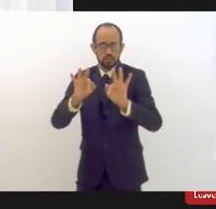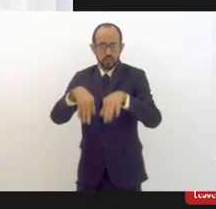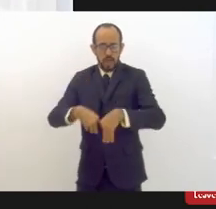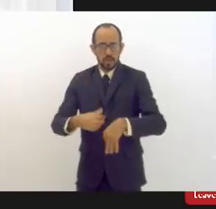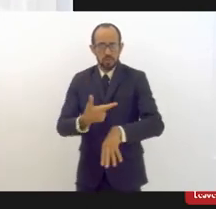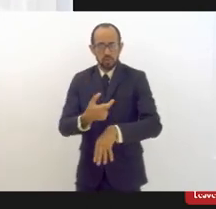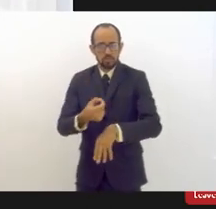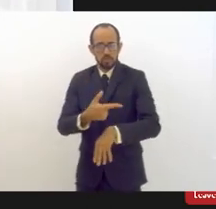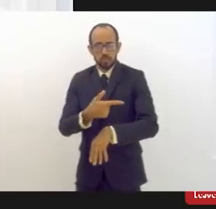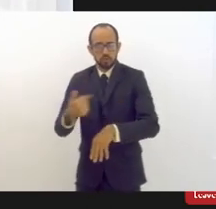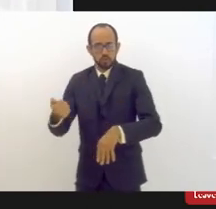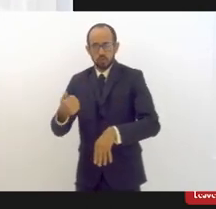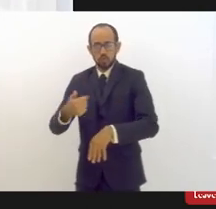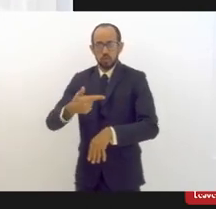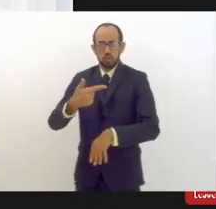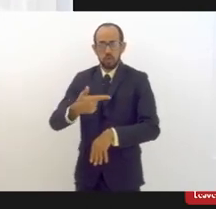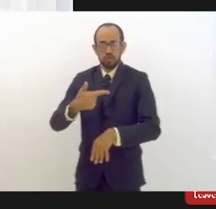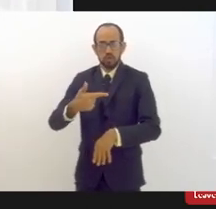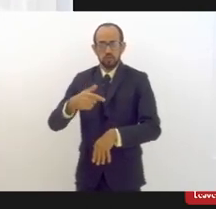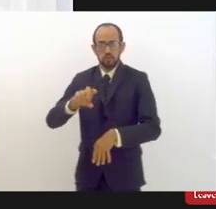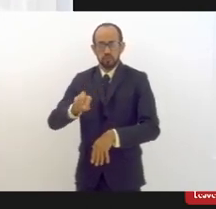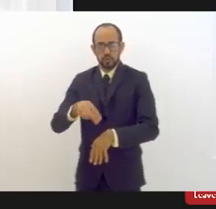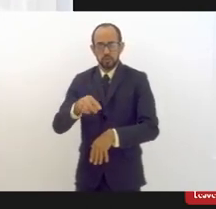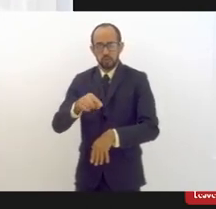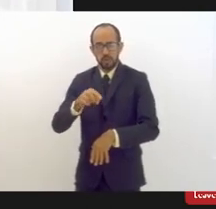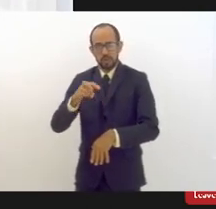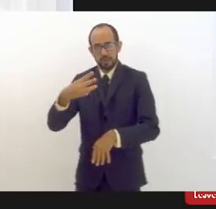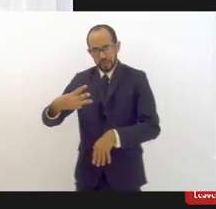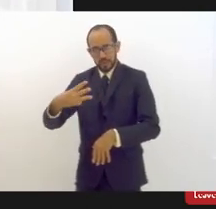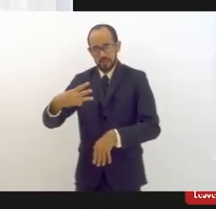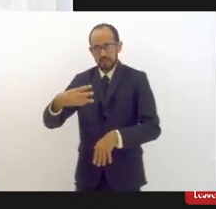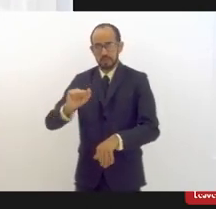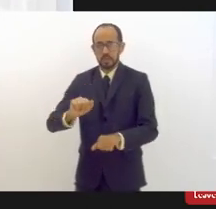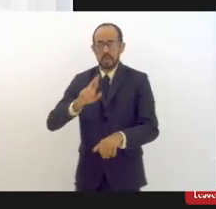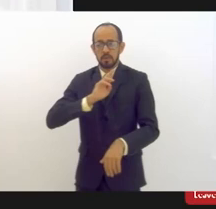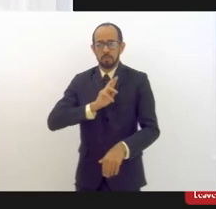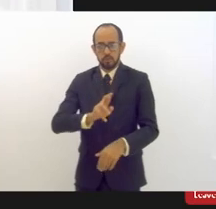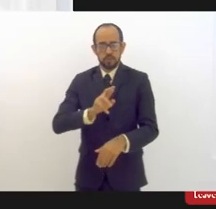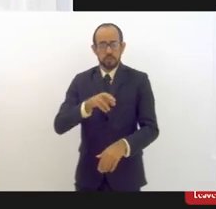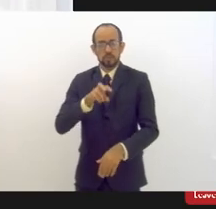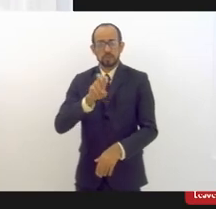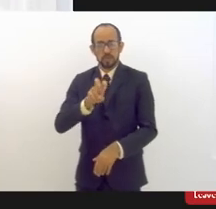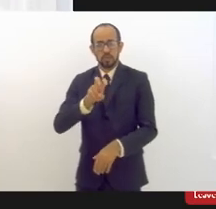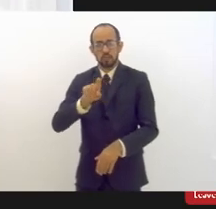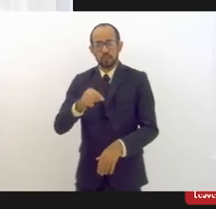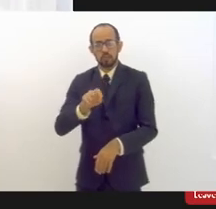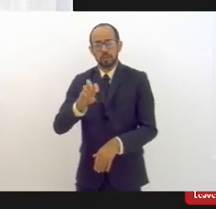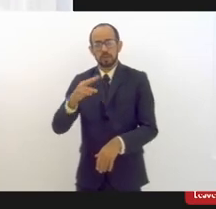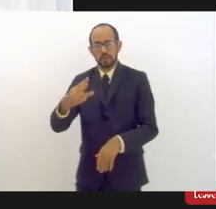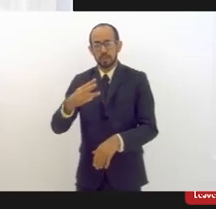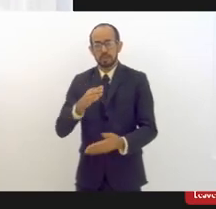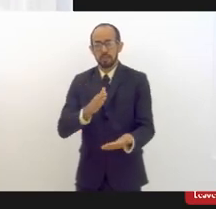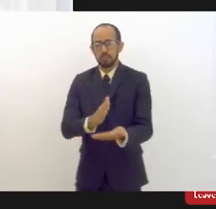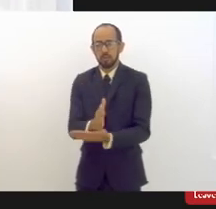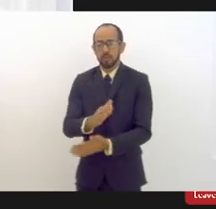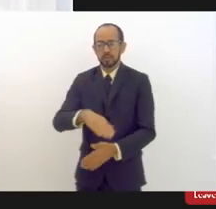2021 2,3 de taxa de abandono, reprovação 5,3 e